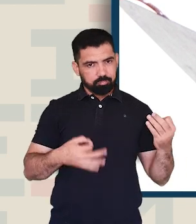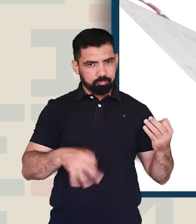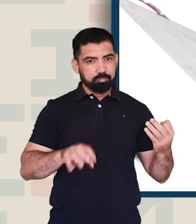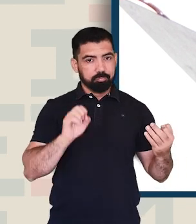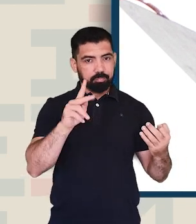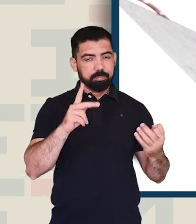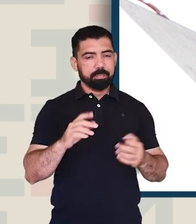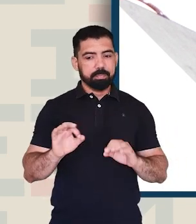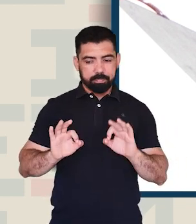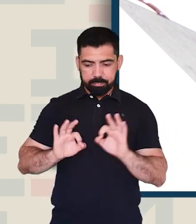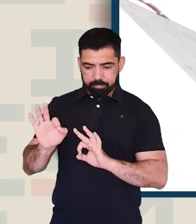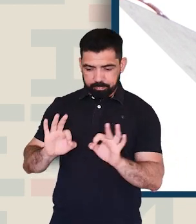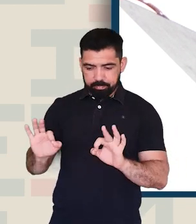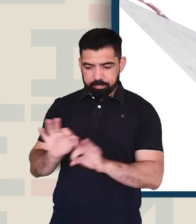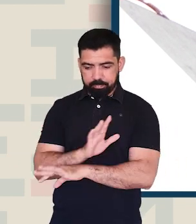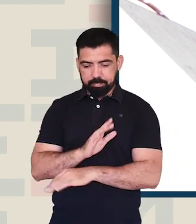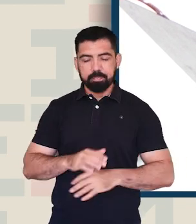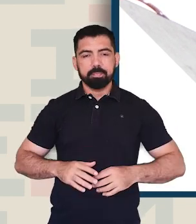Pronto.